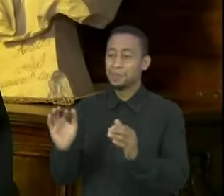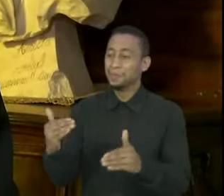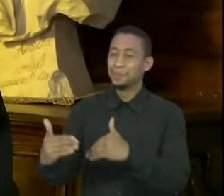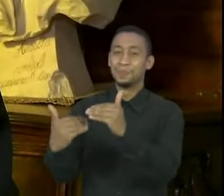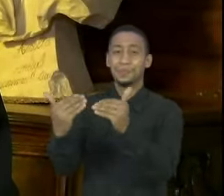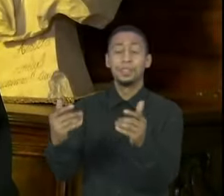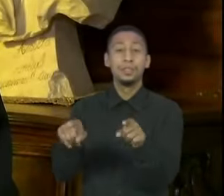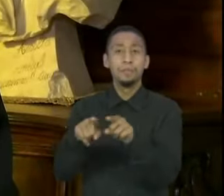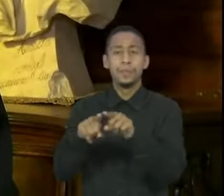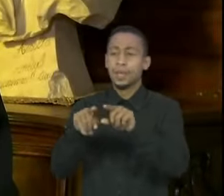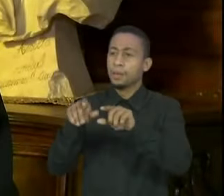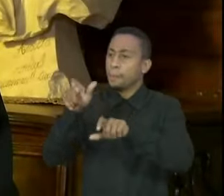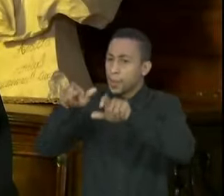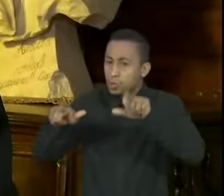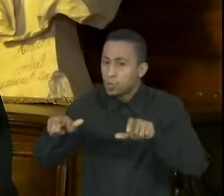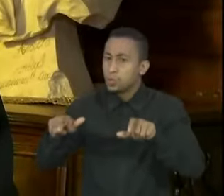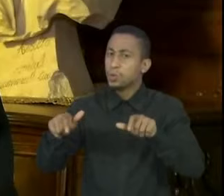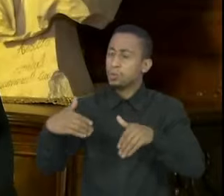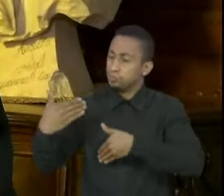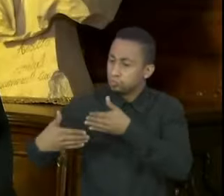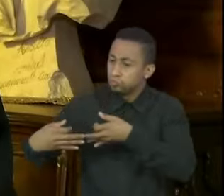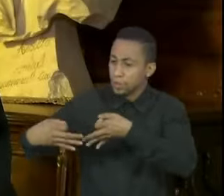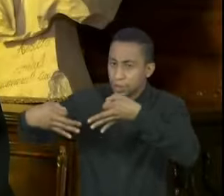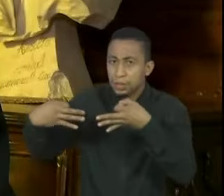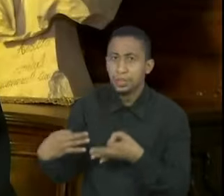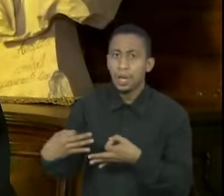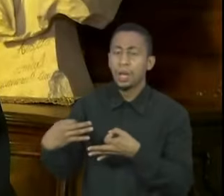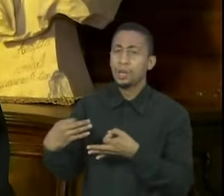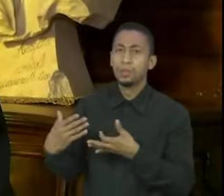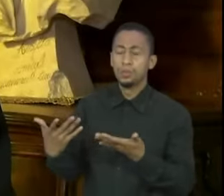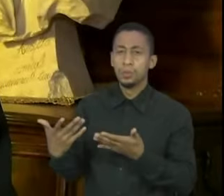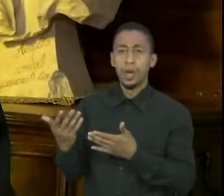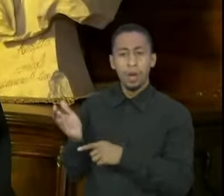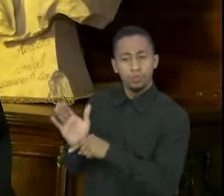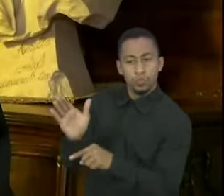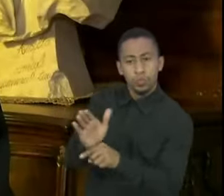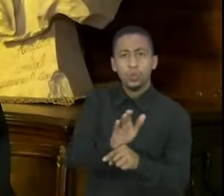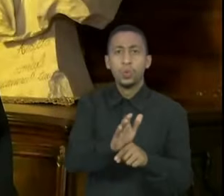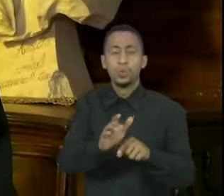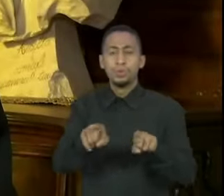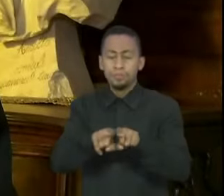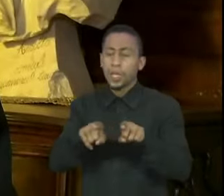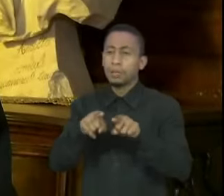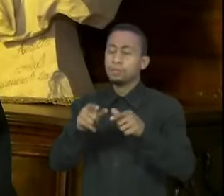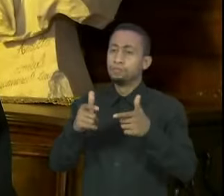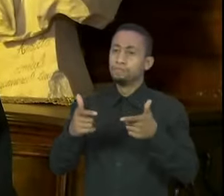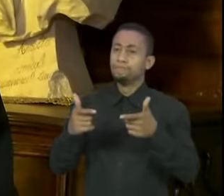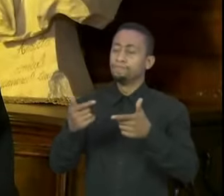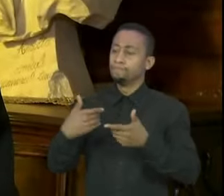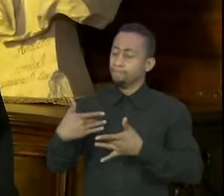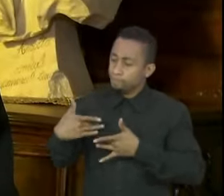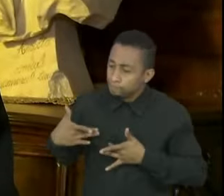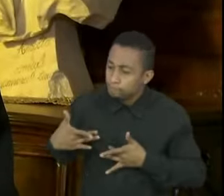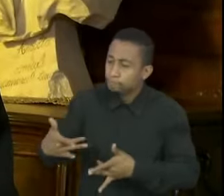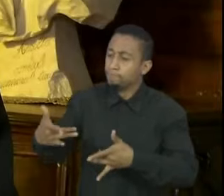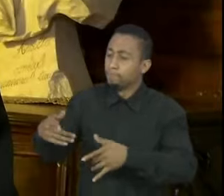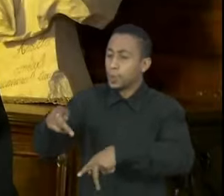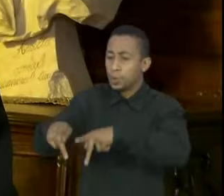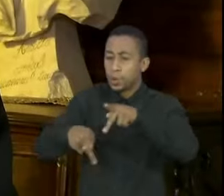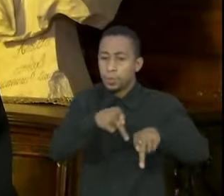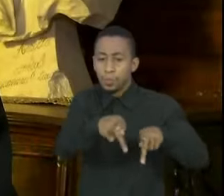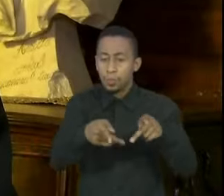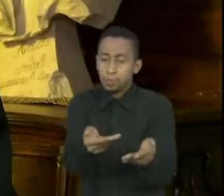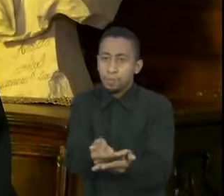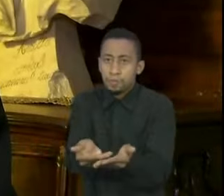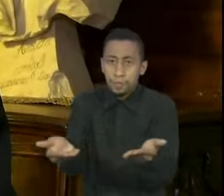é de testemunhos de vida Santa de vida digna de heroísmo e assim por diante de vida doada aos povos Isso